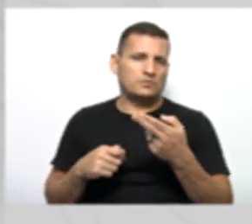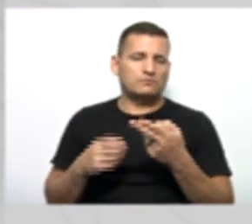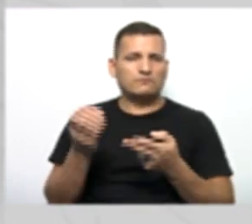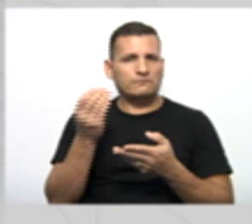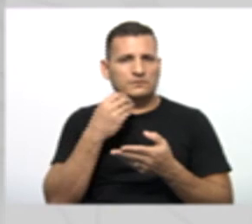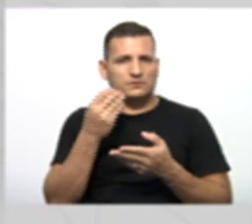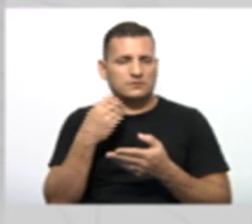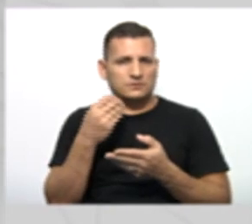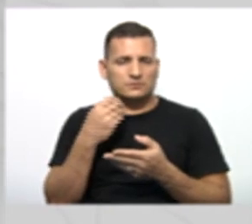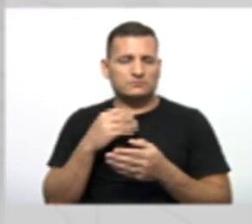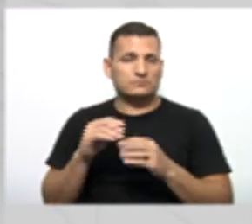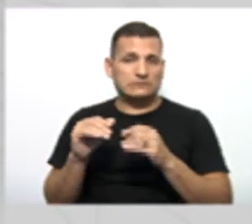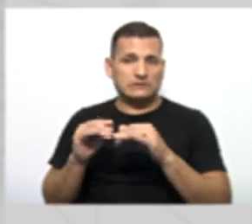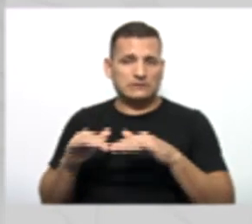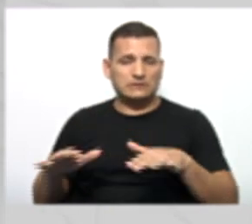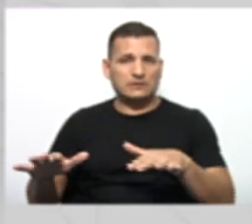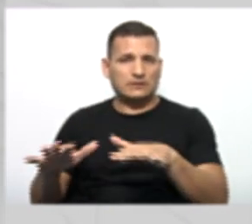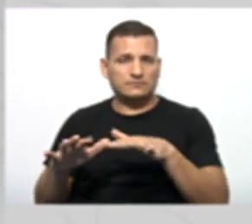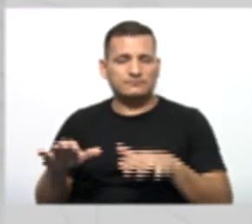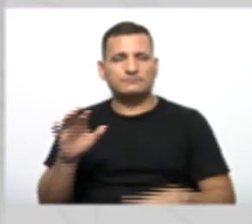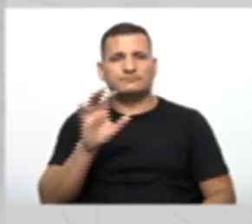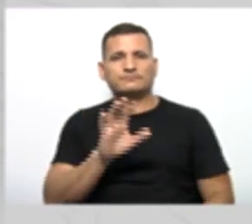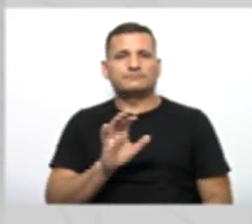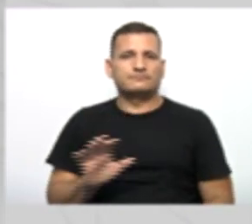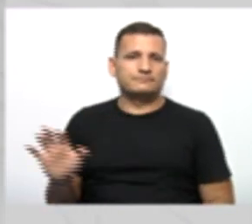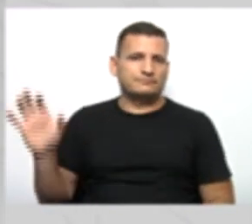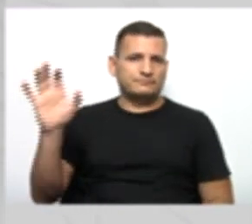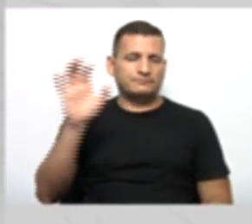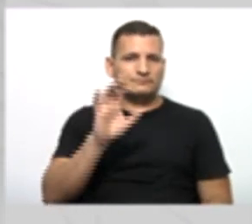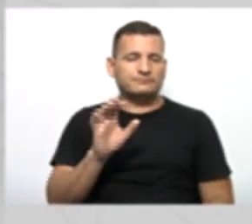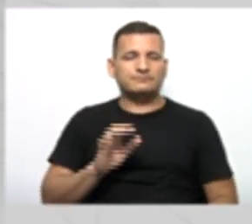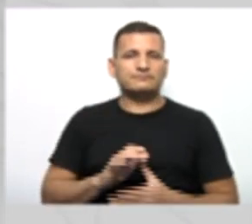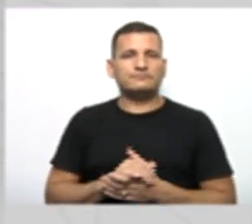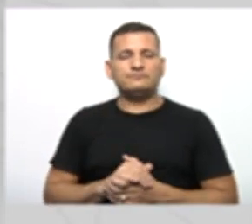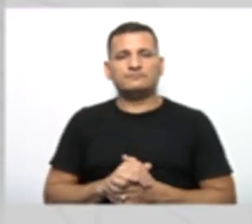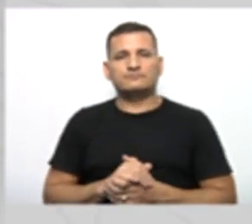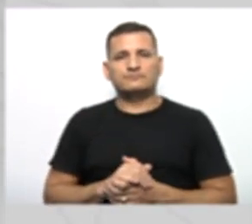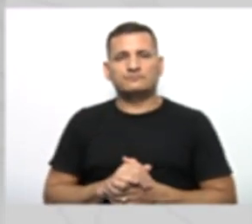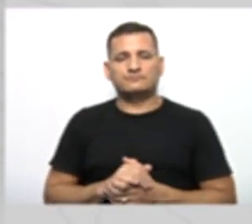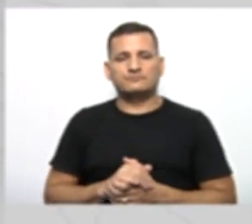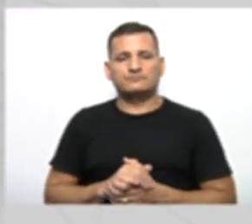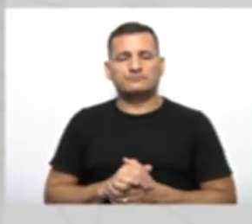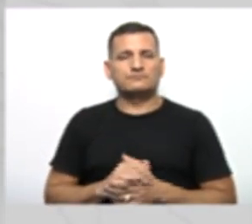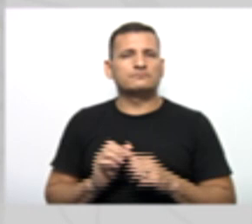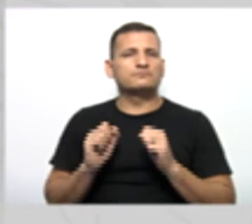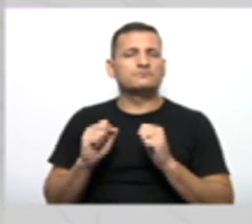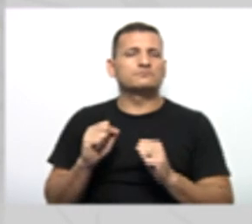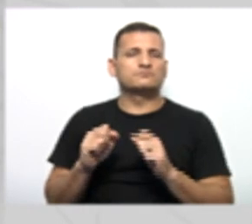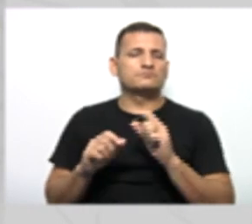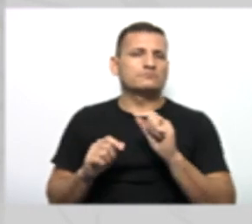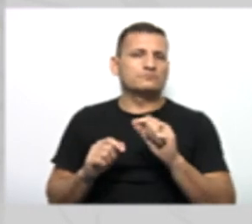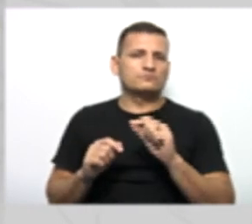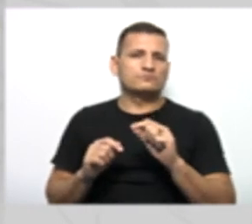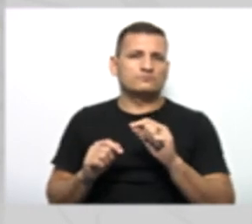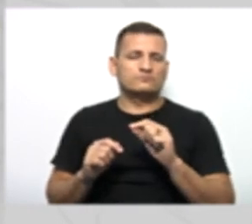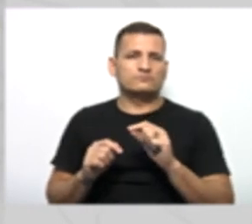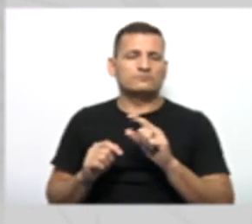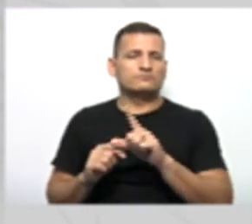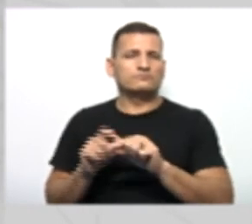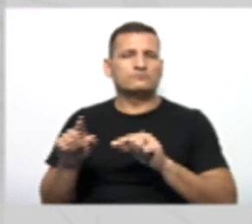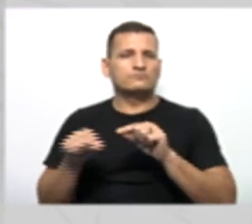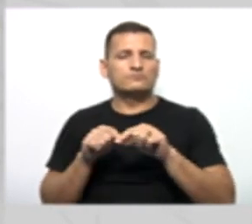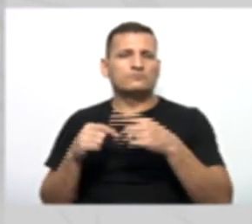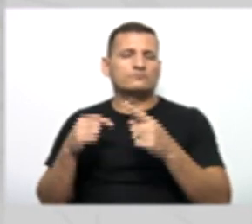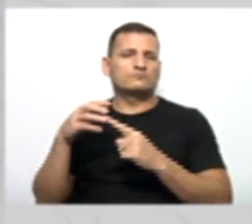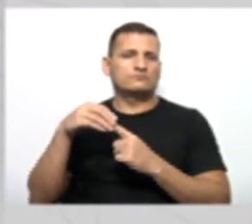vulnerabilidades do solo, das regiões, para que possa ser definido quais serão as prioridades